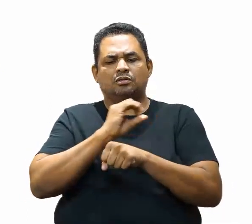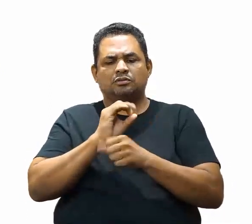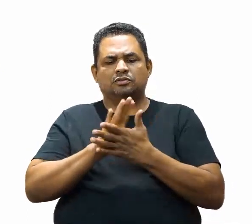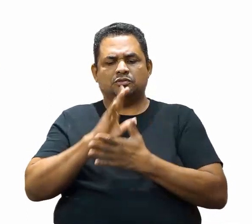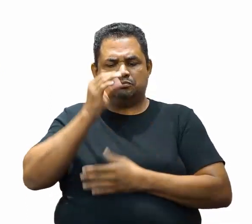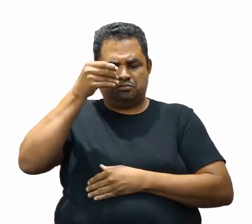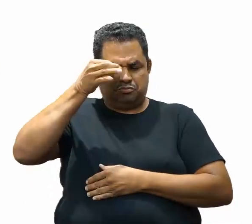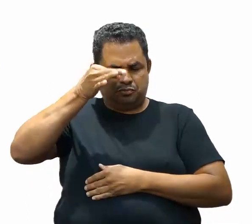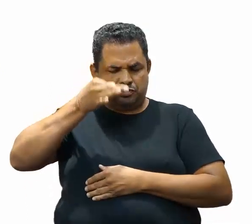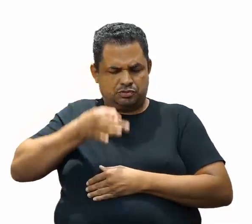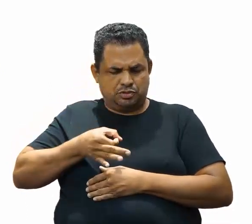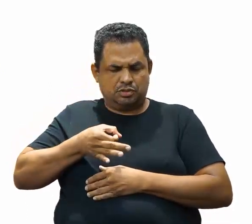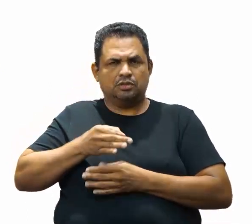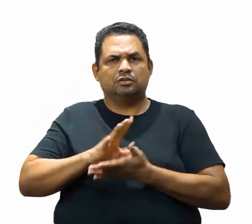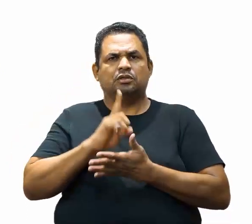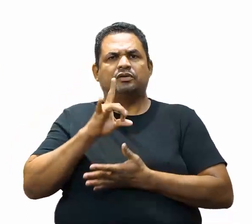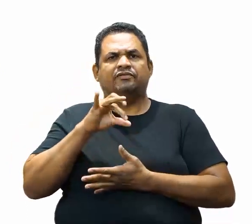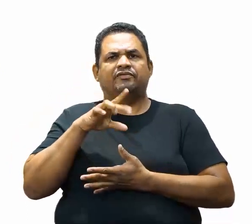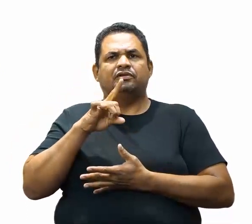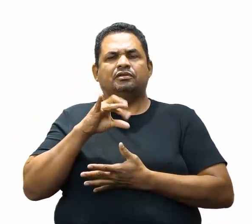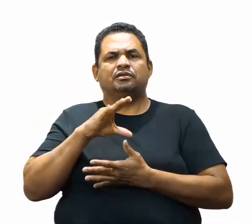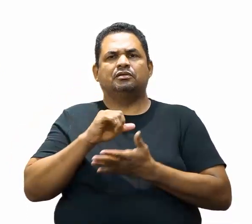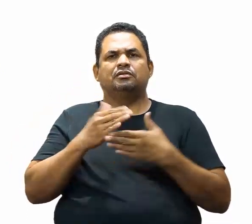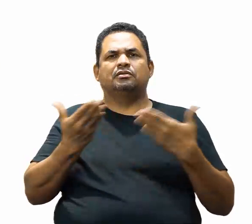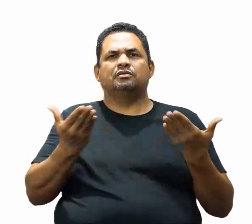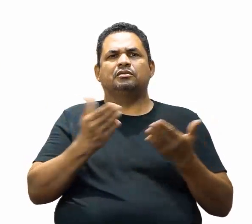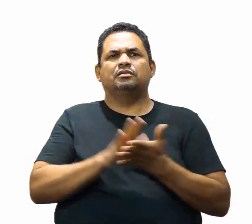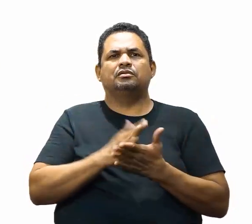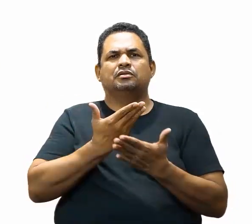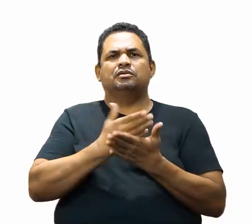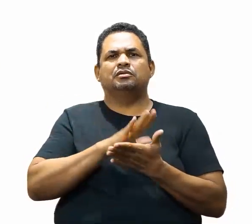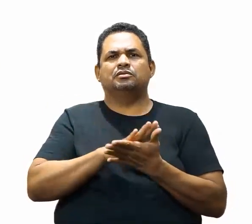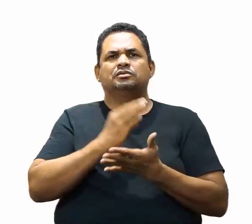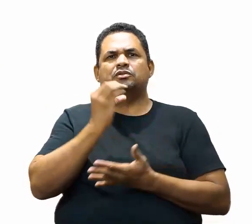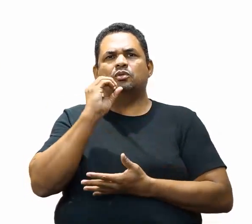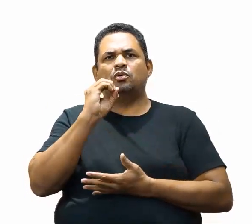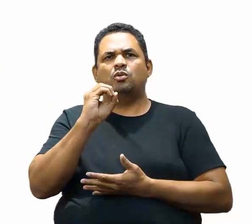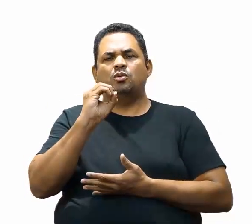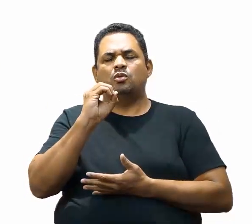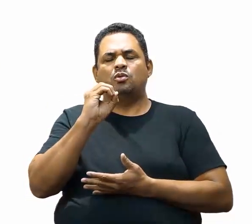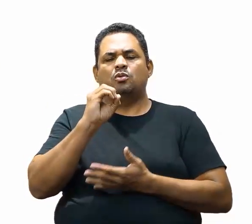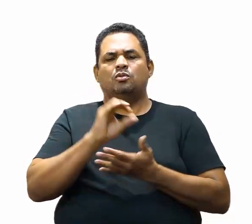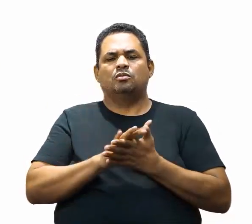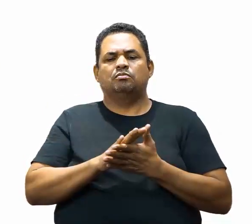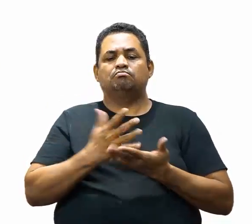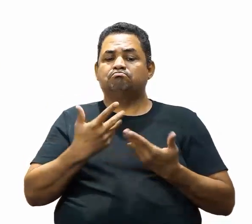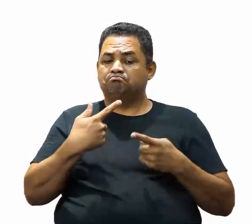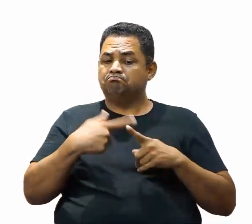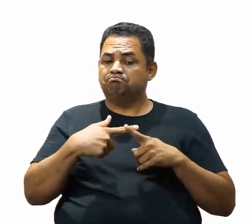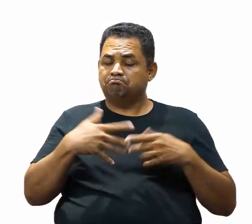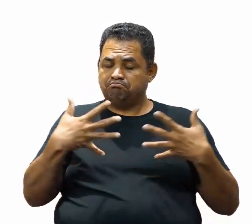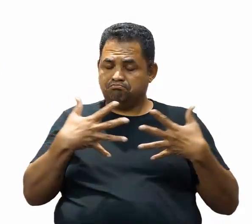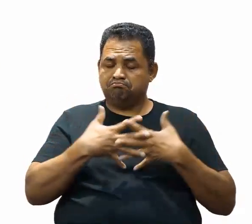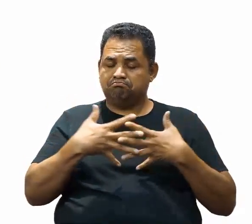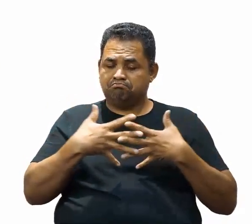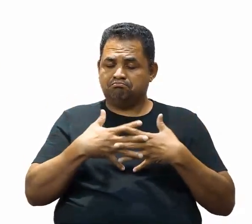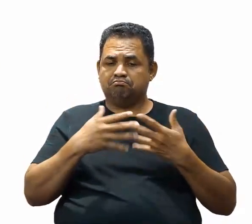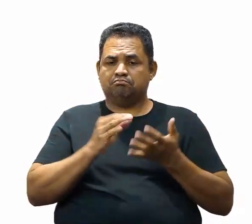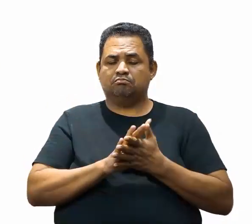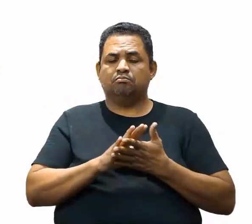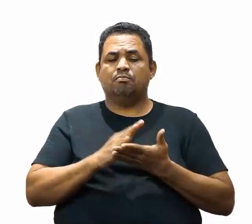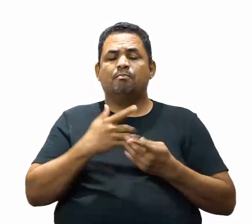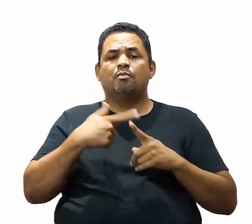introduzido, ser traduzido como o... Por isso que causa confusão. Isso, porque a sua função